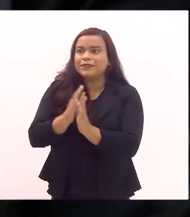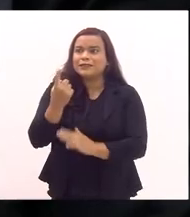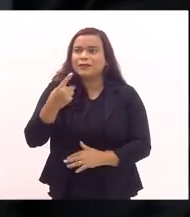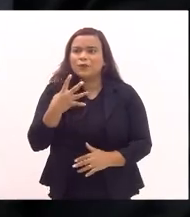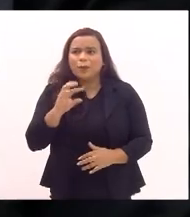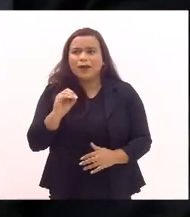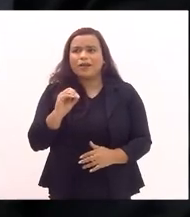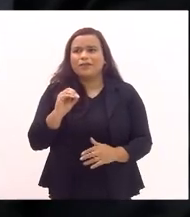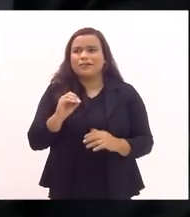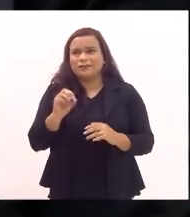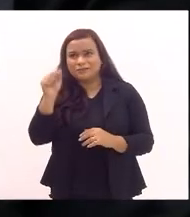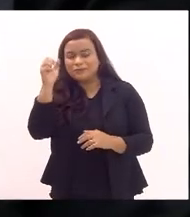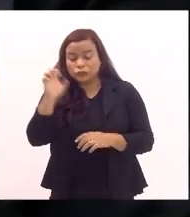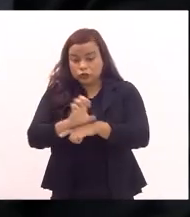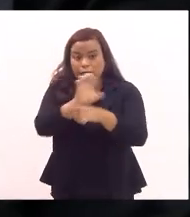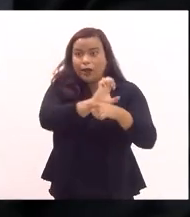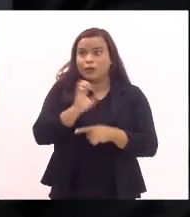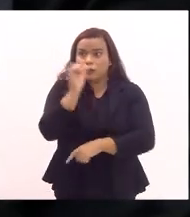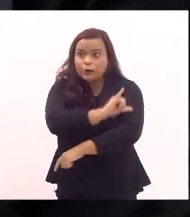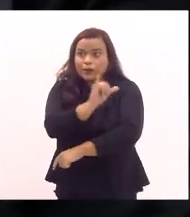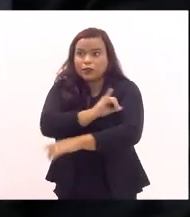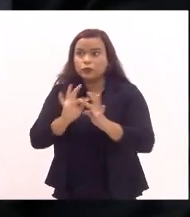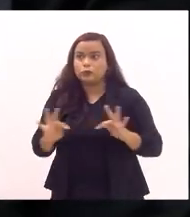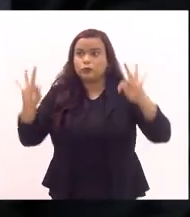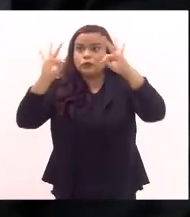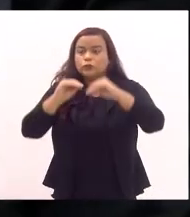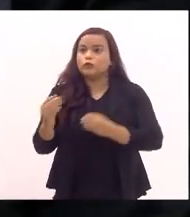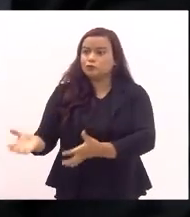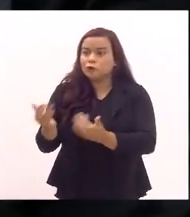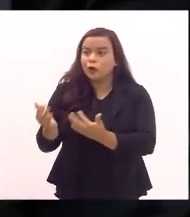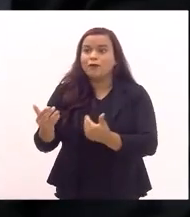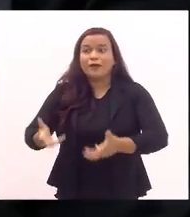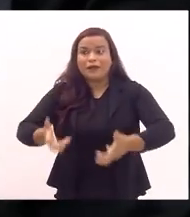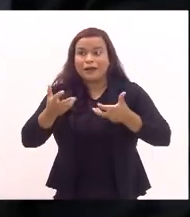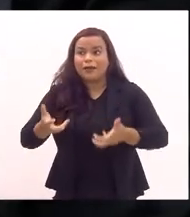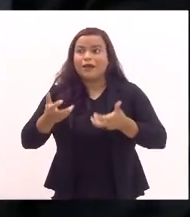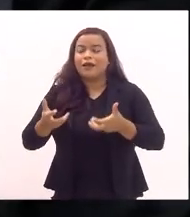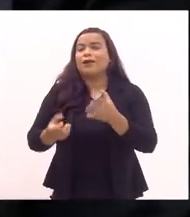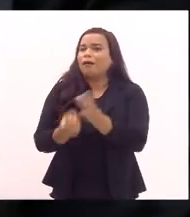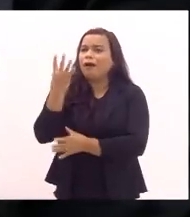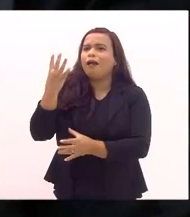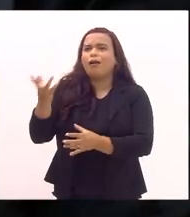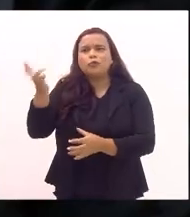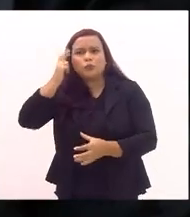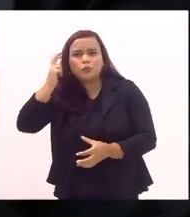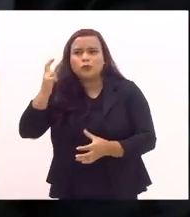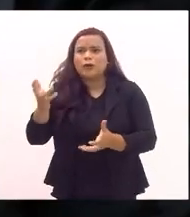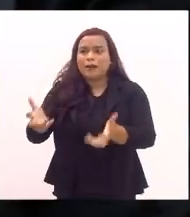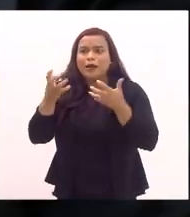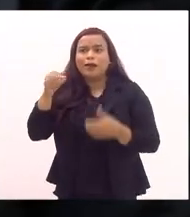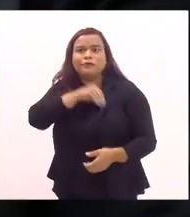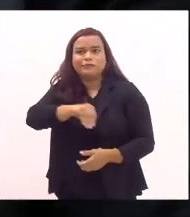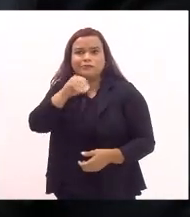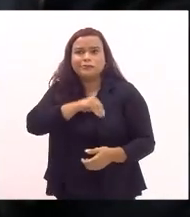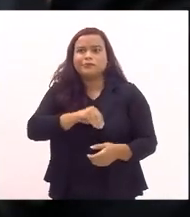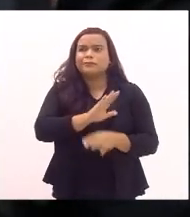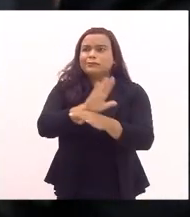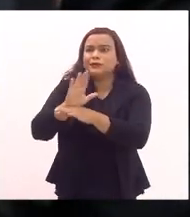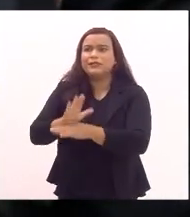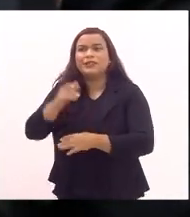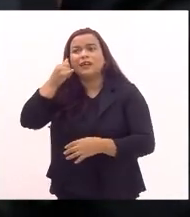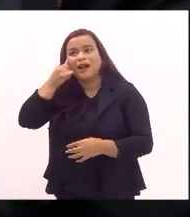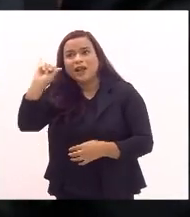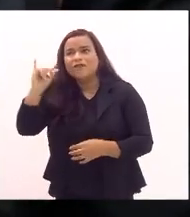por todo o estado do Rio de Janeiro Juventude querendo produzir Cultura a juventude querendo te renda para não